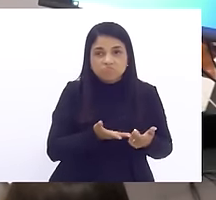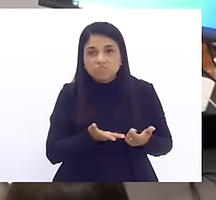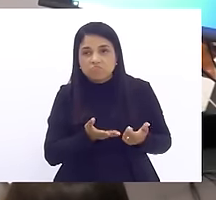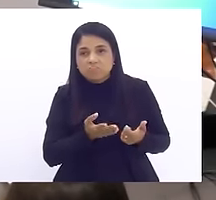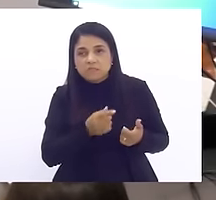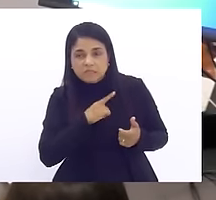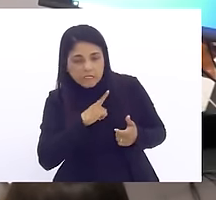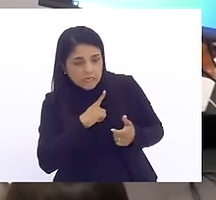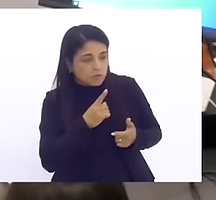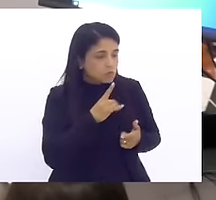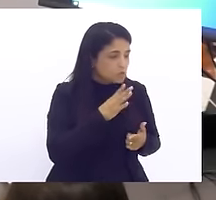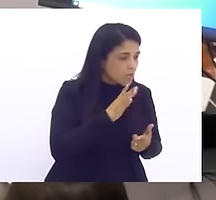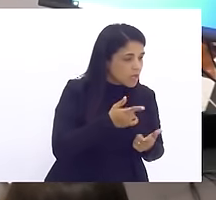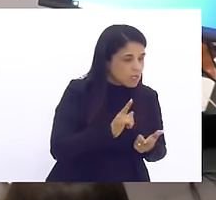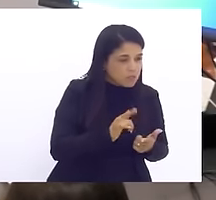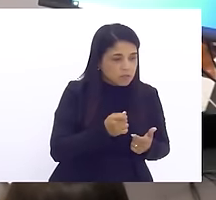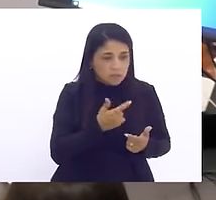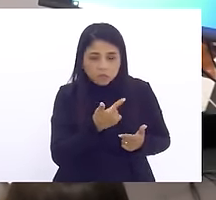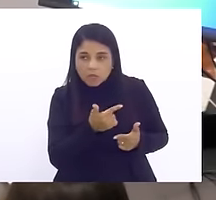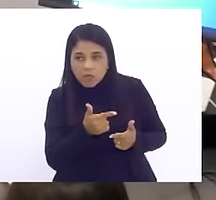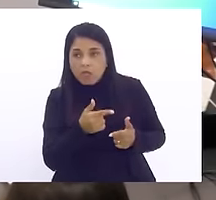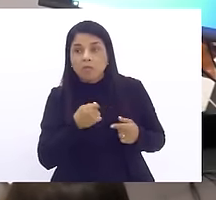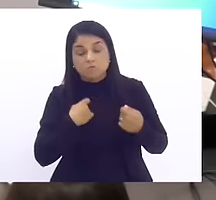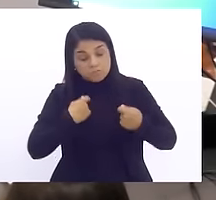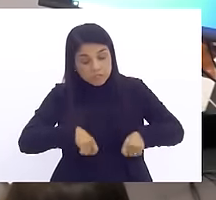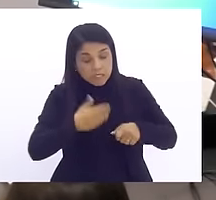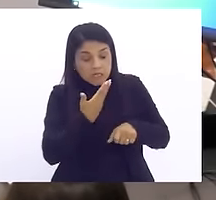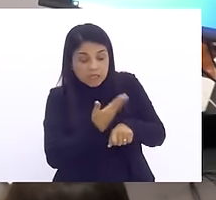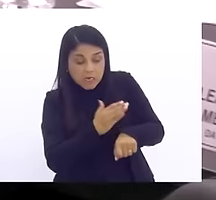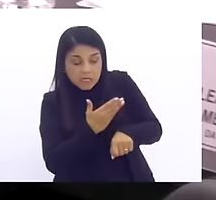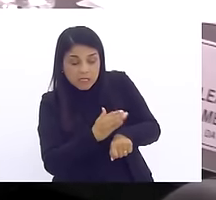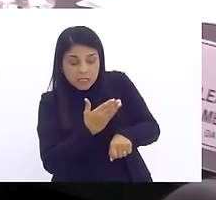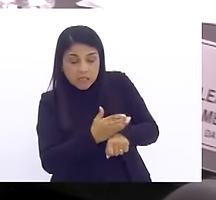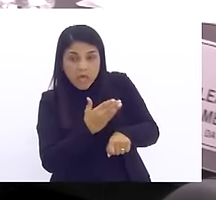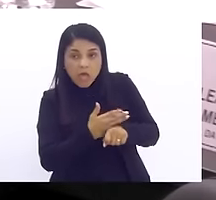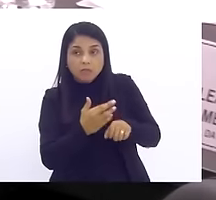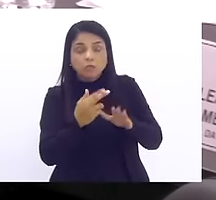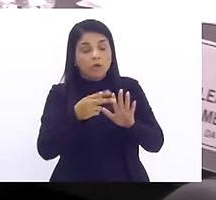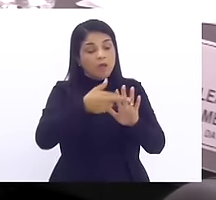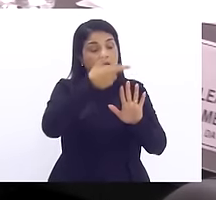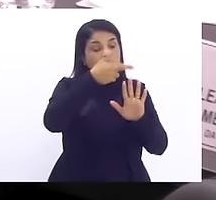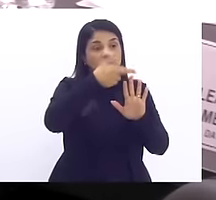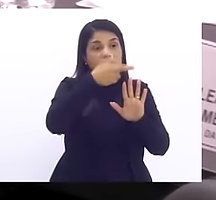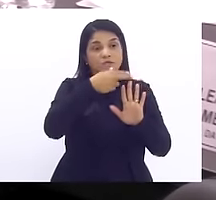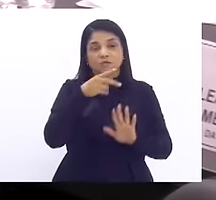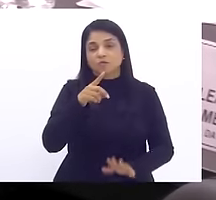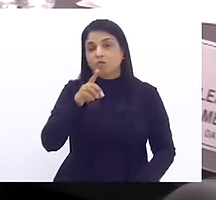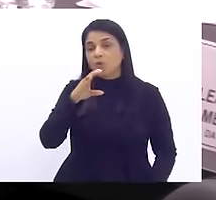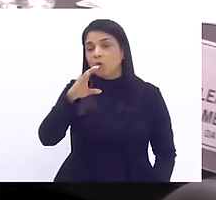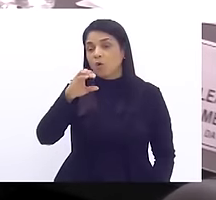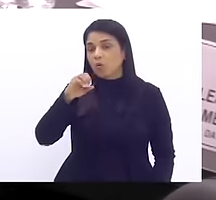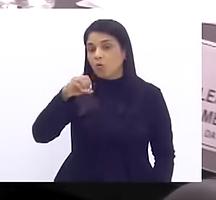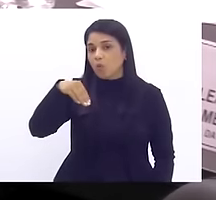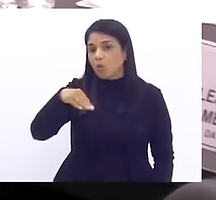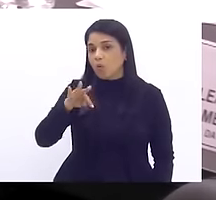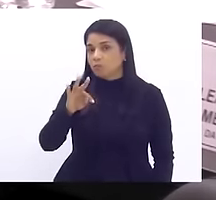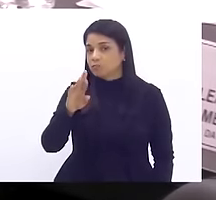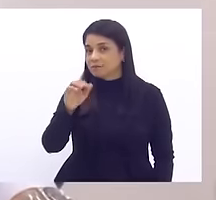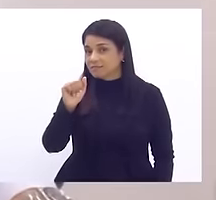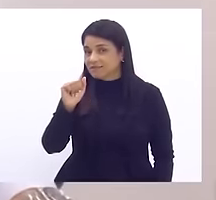das infrações de municípios ele tem que ser treinado de acordo com a resolução do contran fazer o curso também